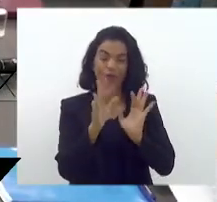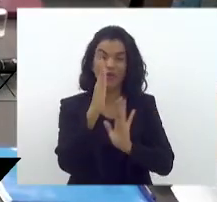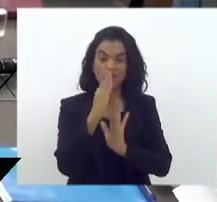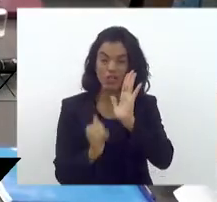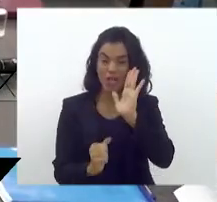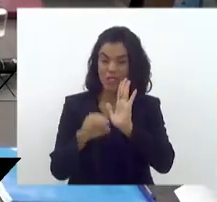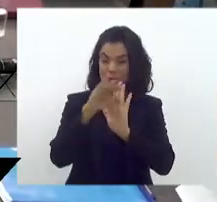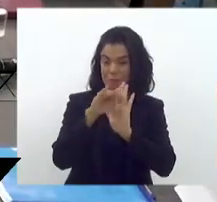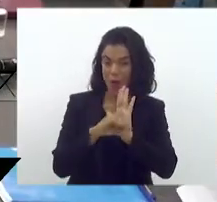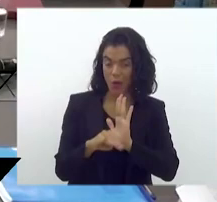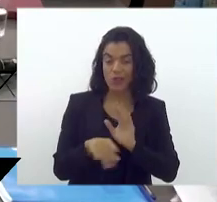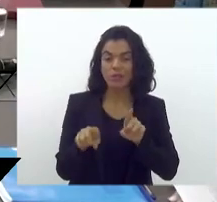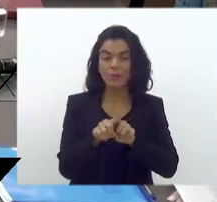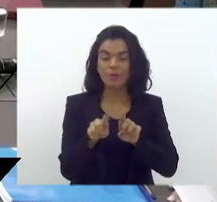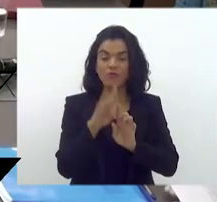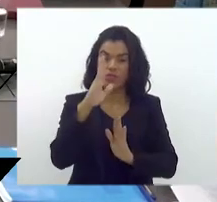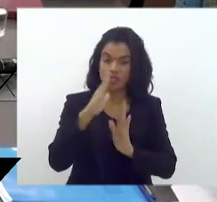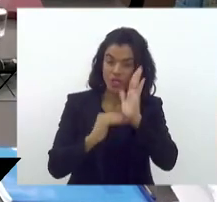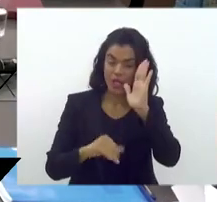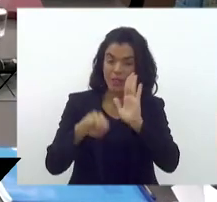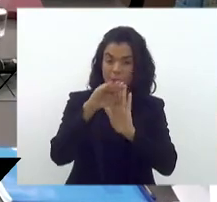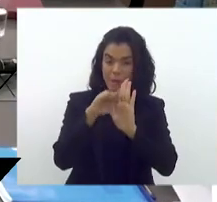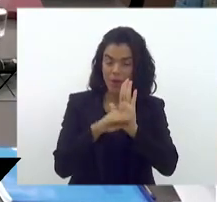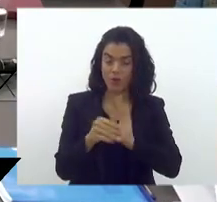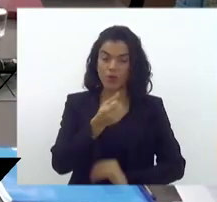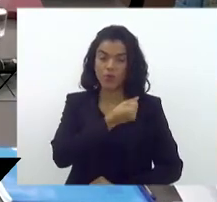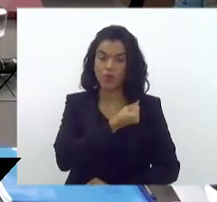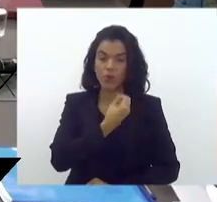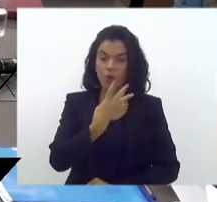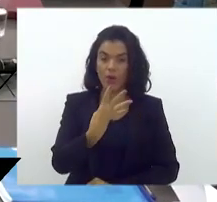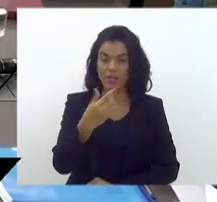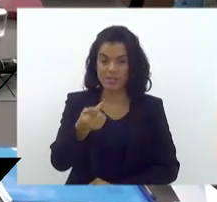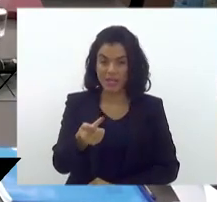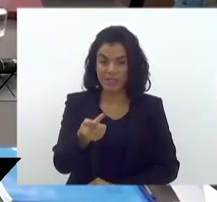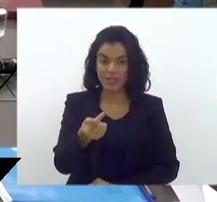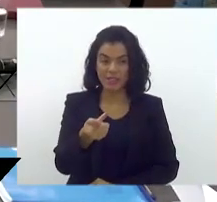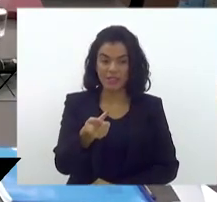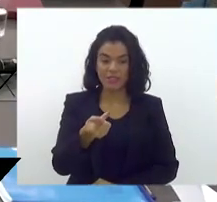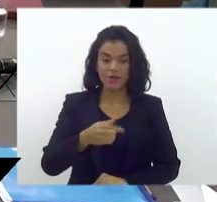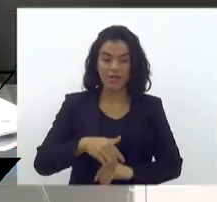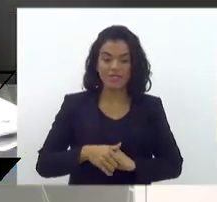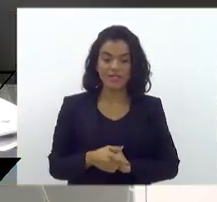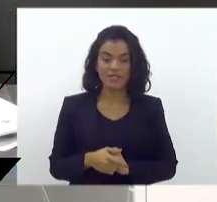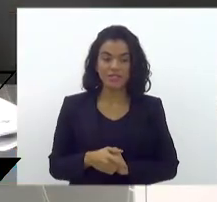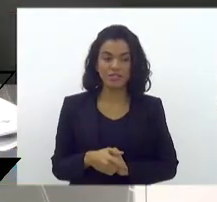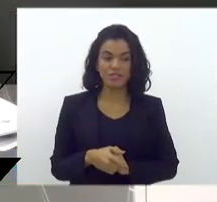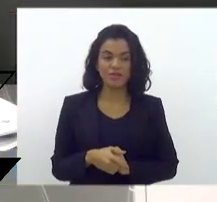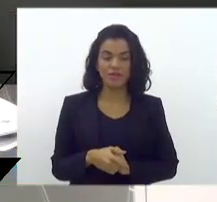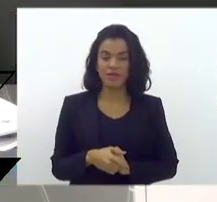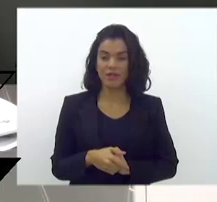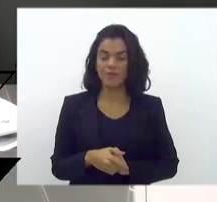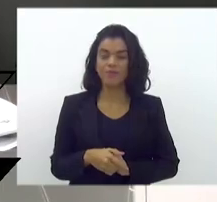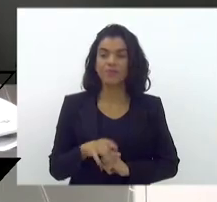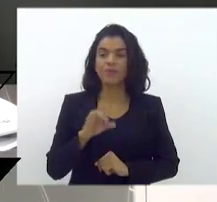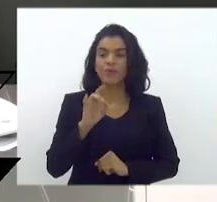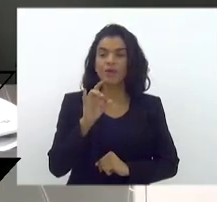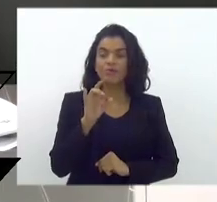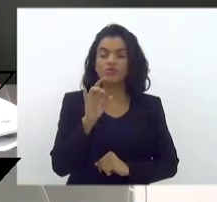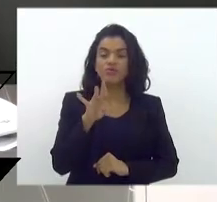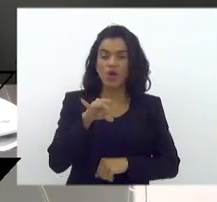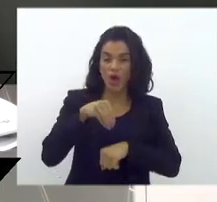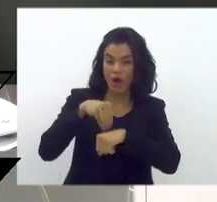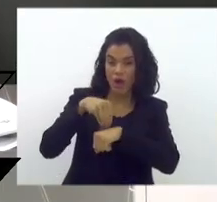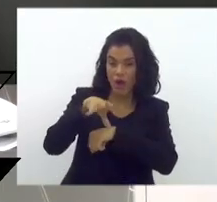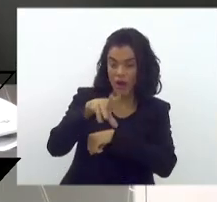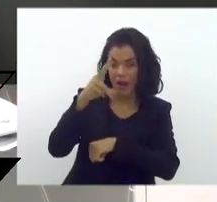de pauta não só esse, como o 47 também. Presidente, eu queria só lhe lembrar...